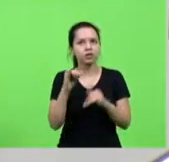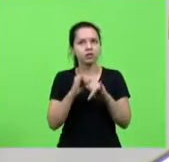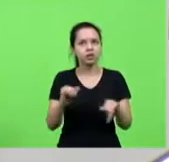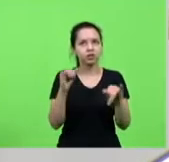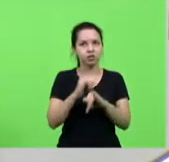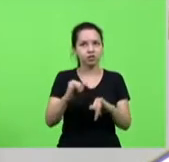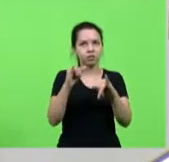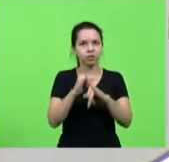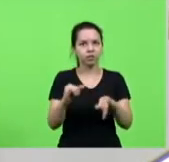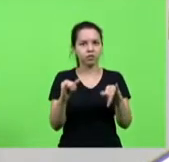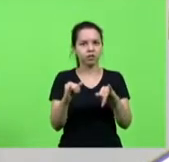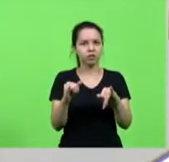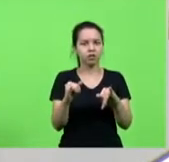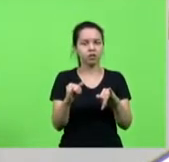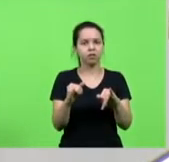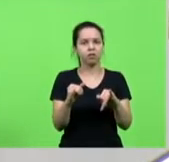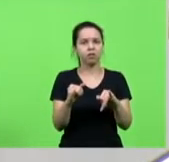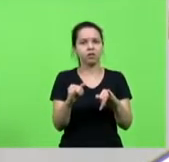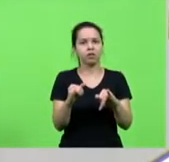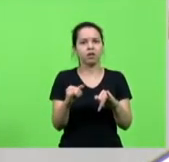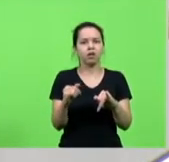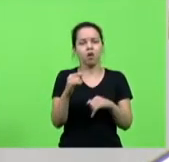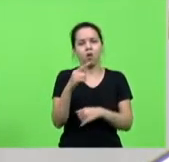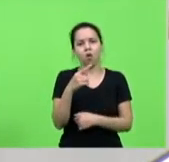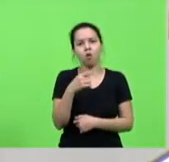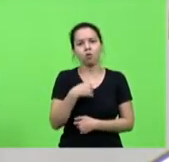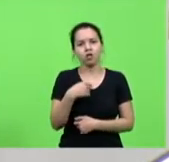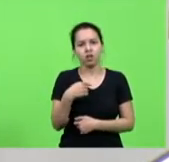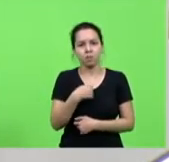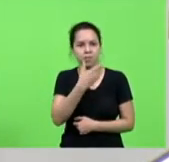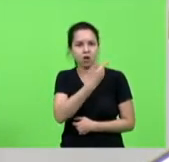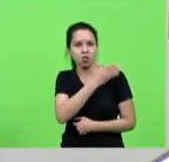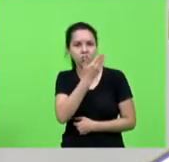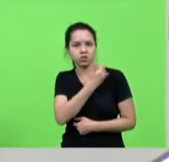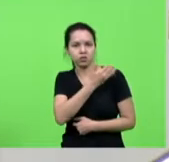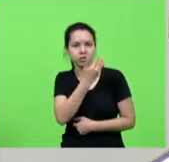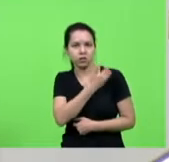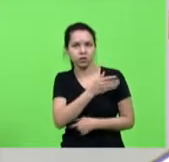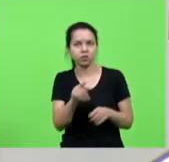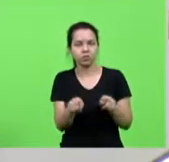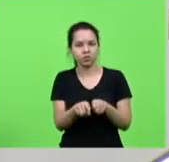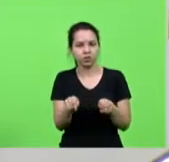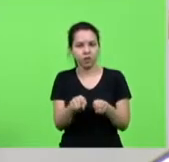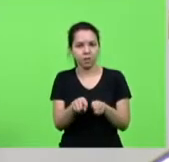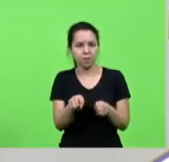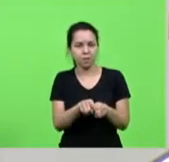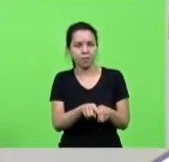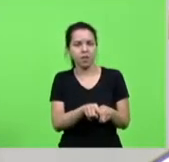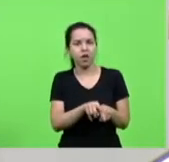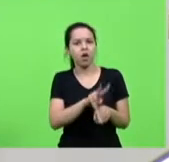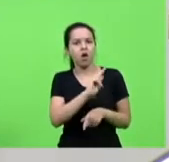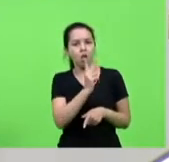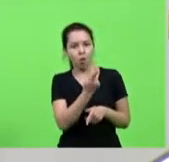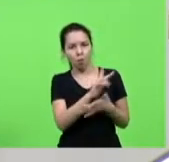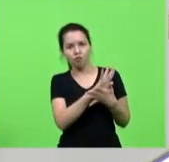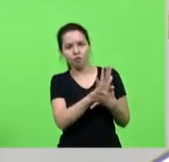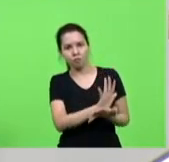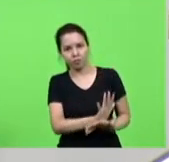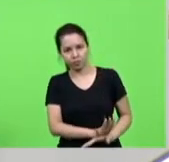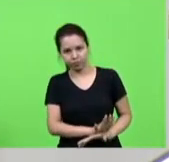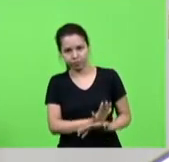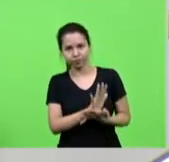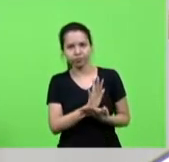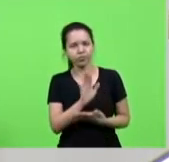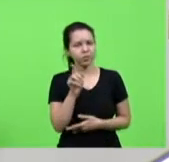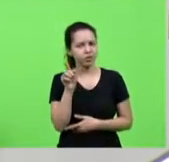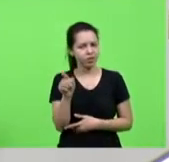disseminar intolerância e homofobia. Não sou eu que estou fazendo esta relação, mas ele sim, o Ariel, está fazendo uma relação